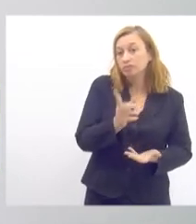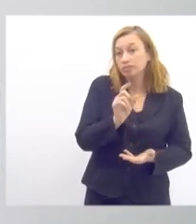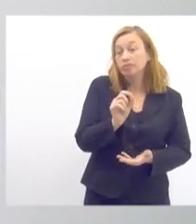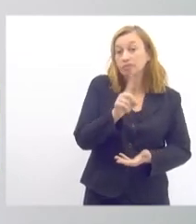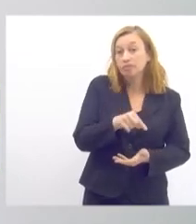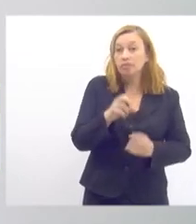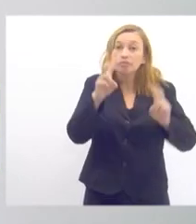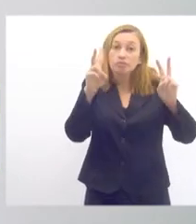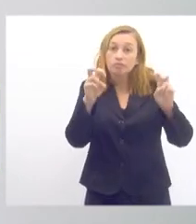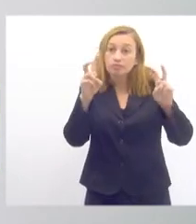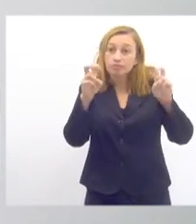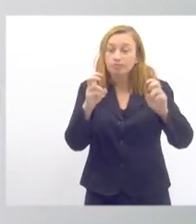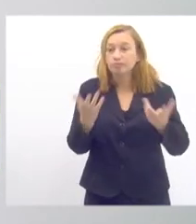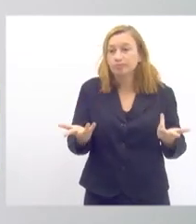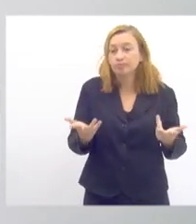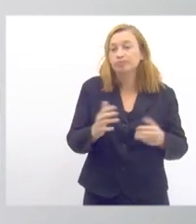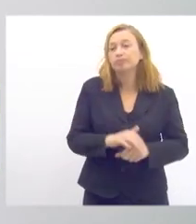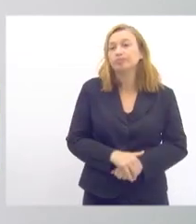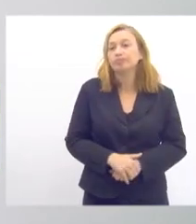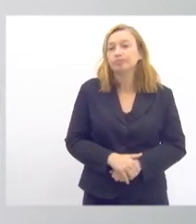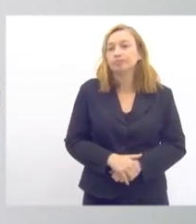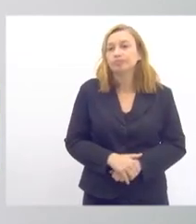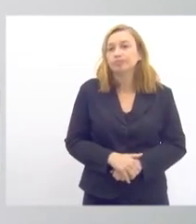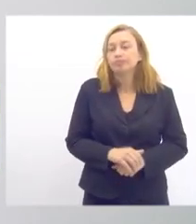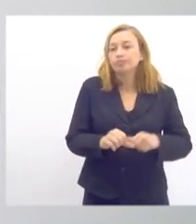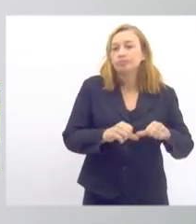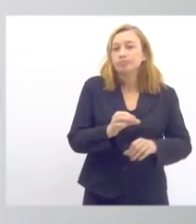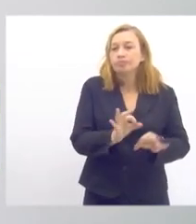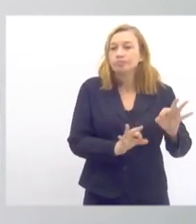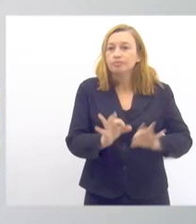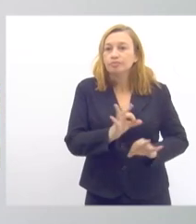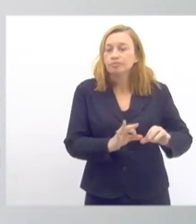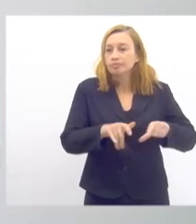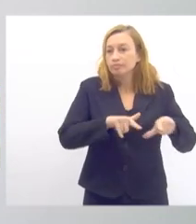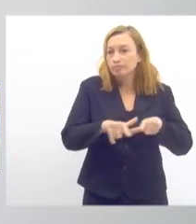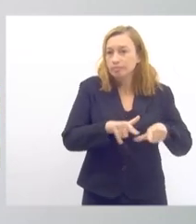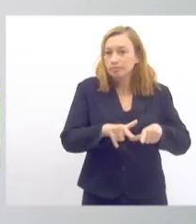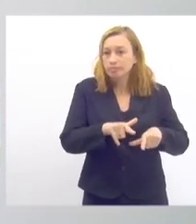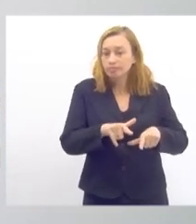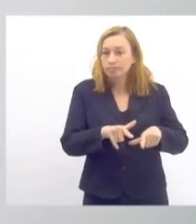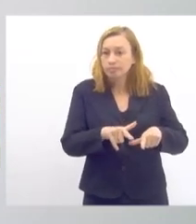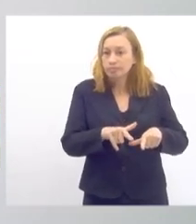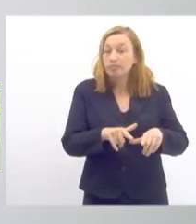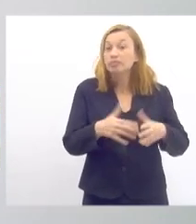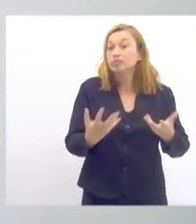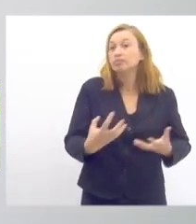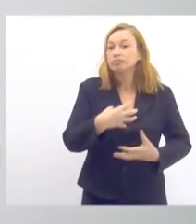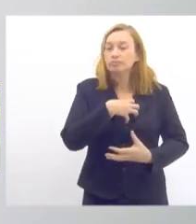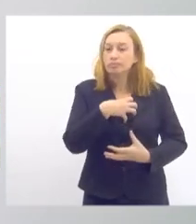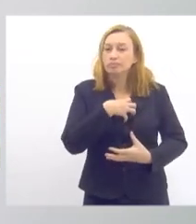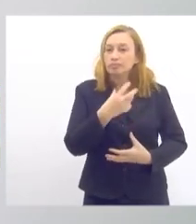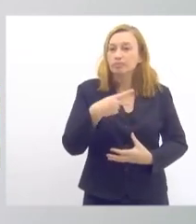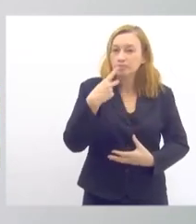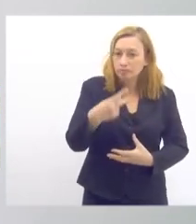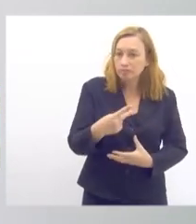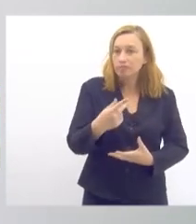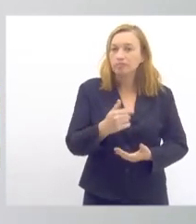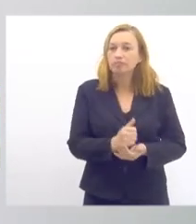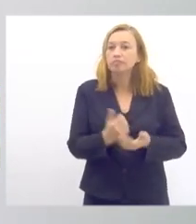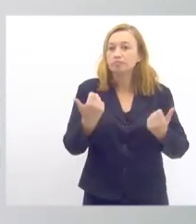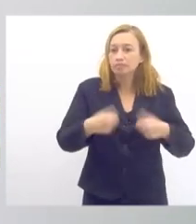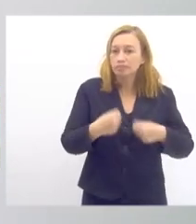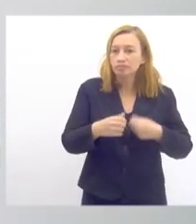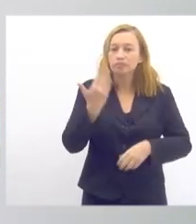questão da mudança no plano de carreiras. Então, é nesse sentido que a gente está colocando que precisa